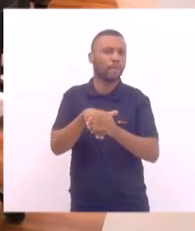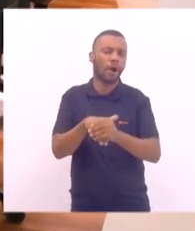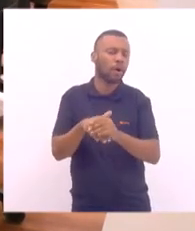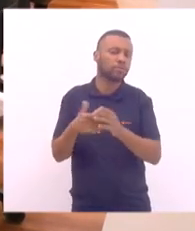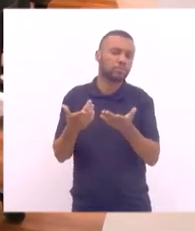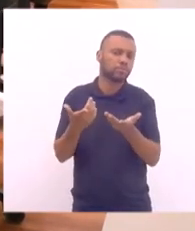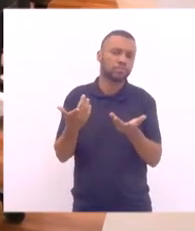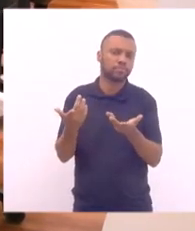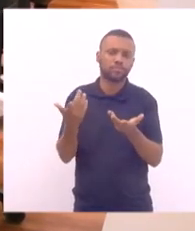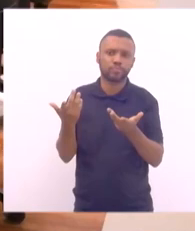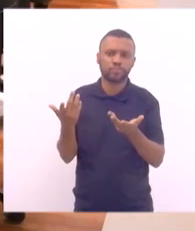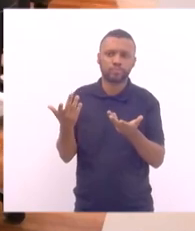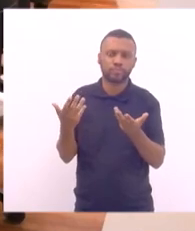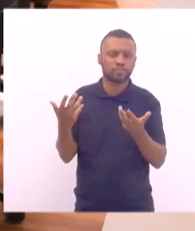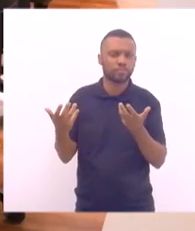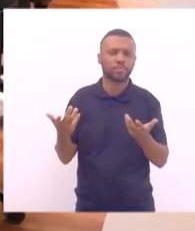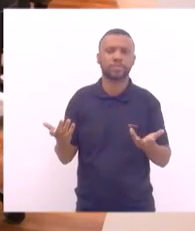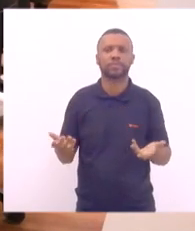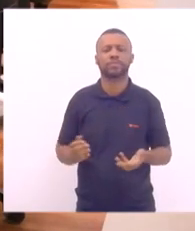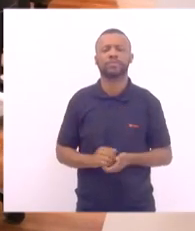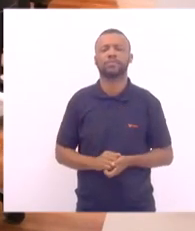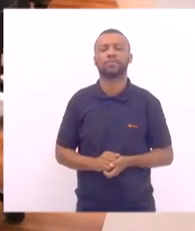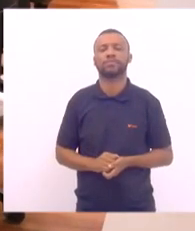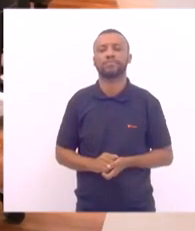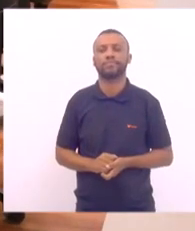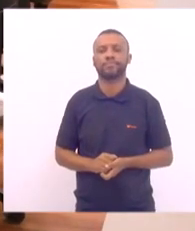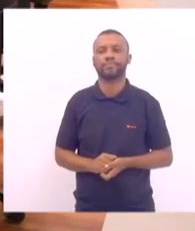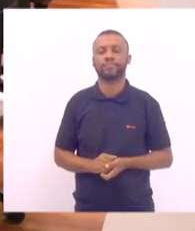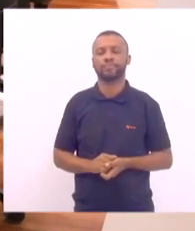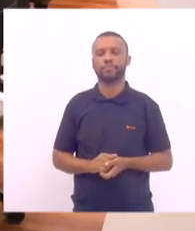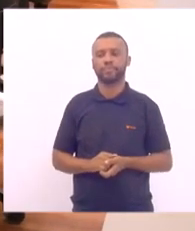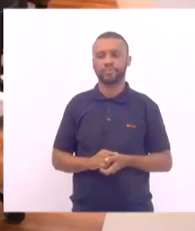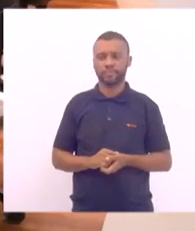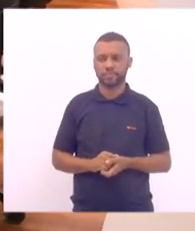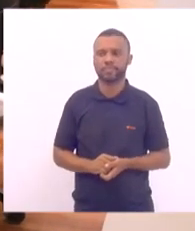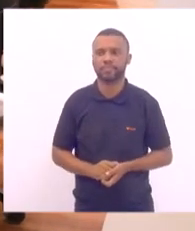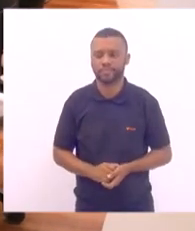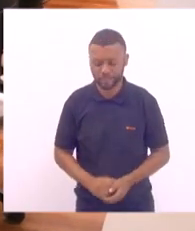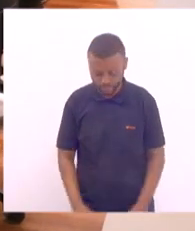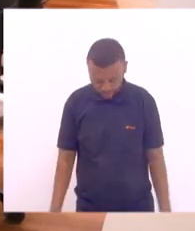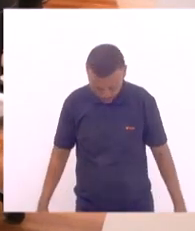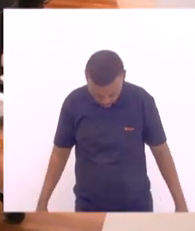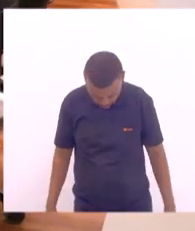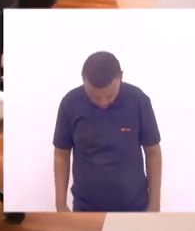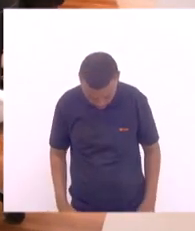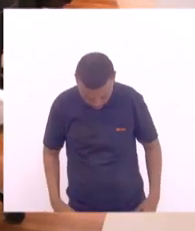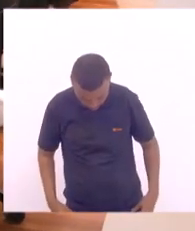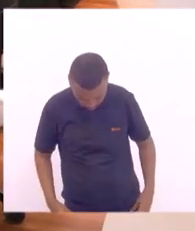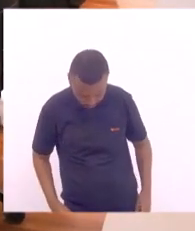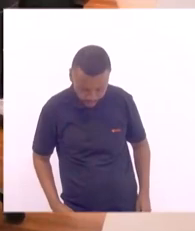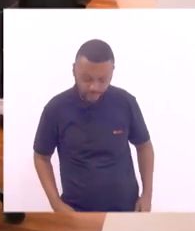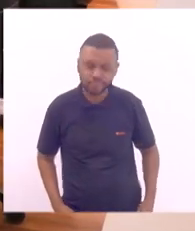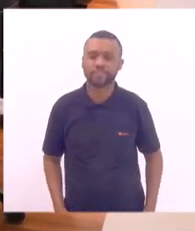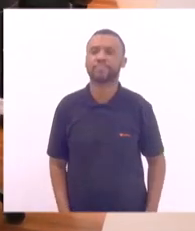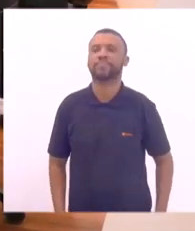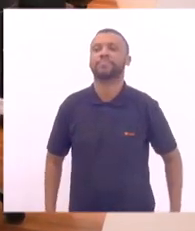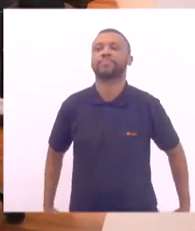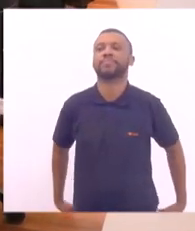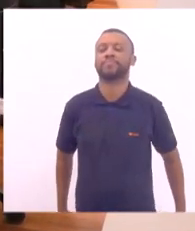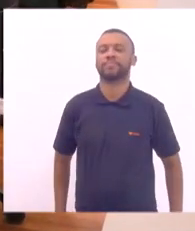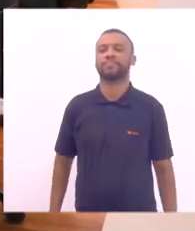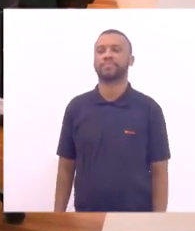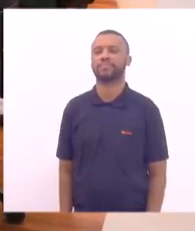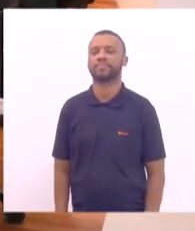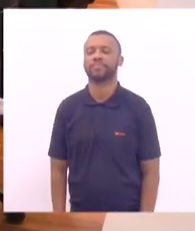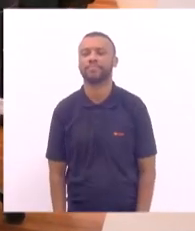Olha só. Tira, Lucinha, nós tiramos. Derrubamos a opção de Vossa Excelência aqui. Não, não. É de amanhã, já. É de amanhã, mas se a gente também não